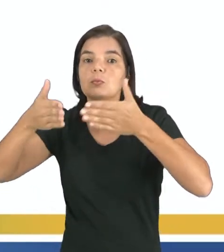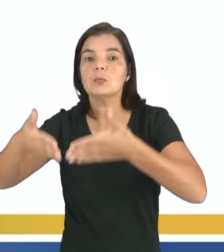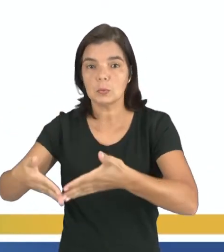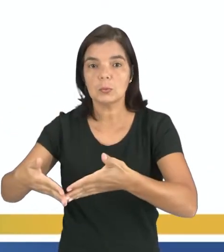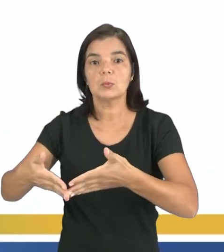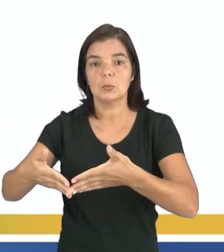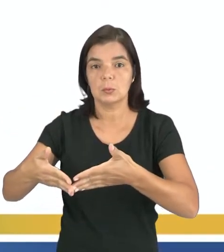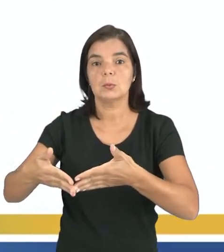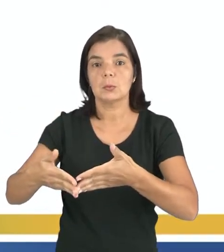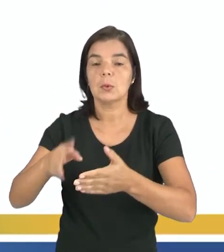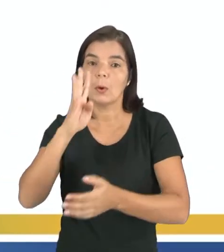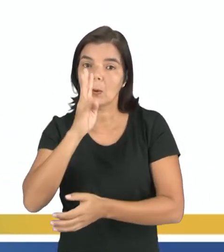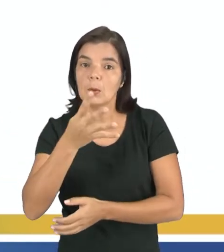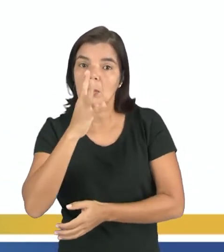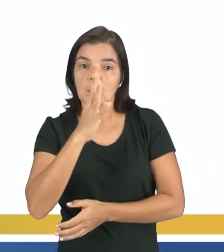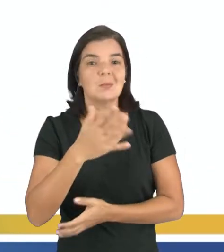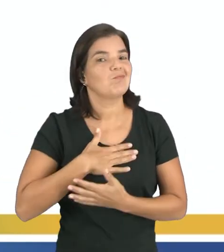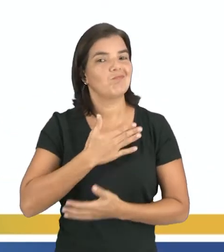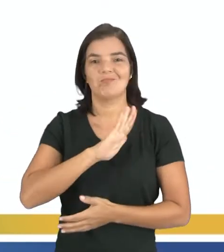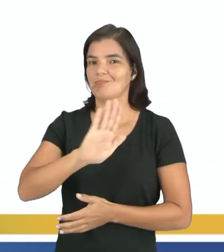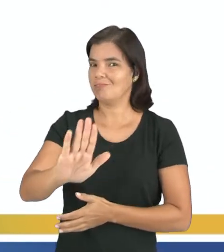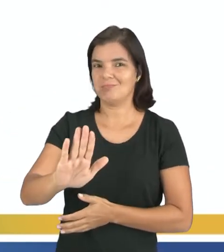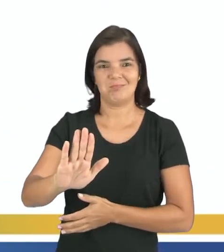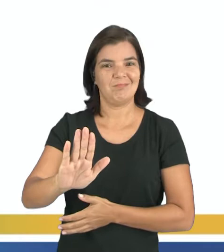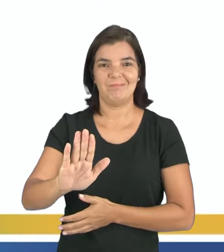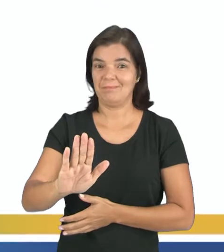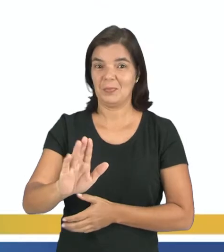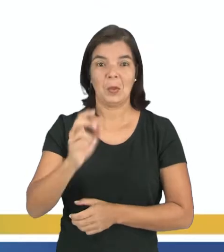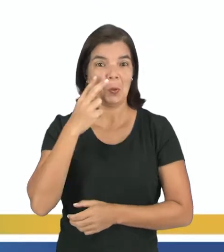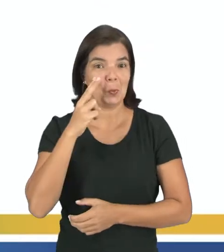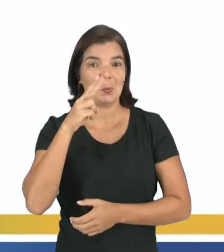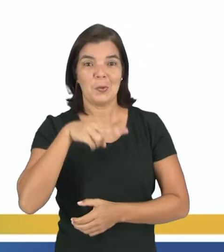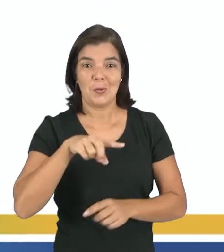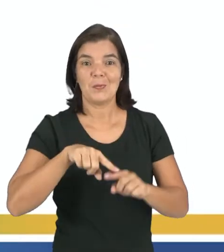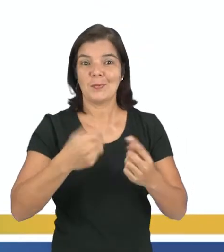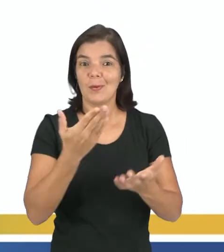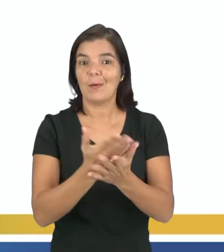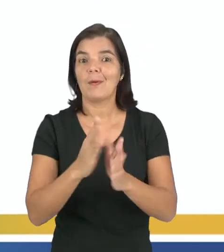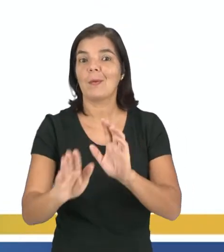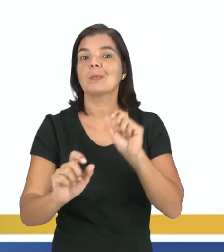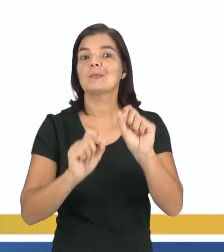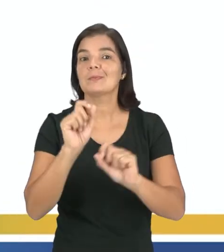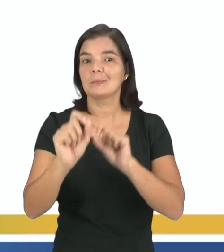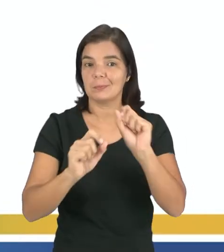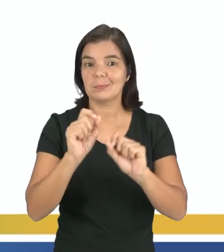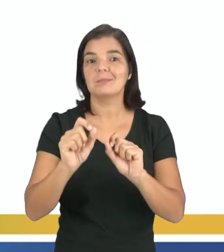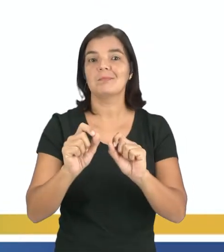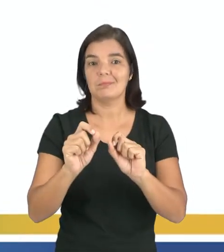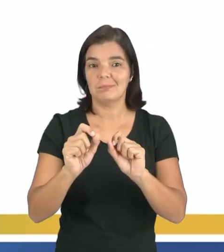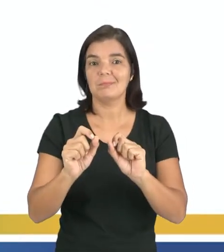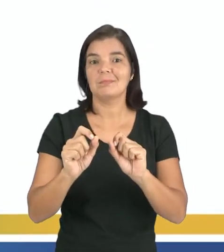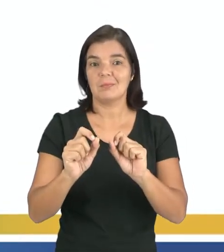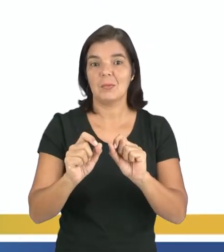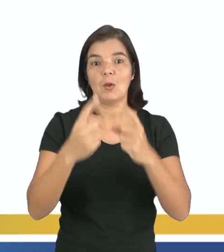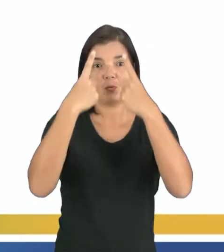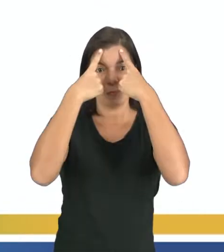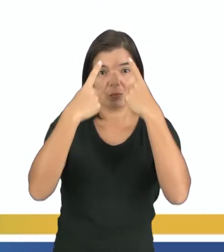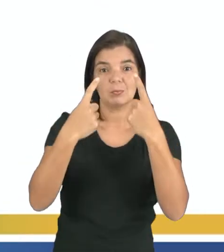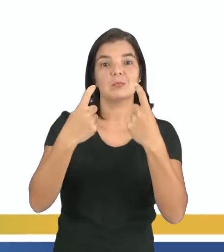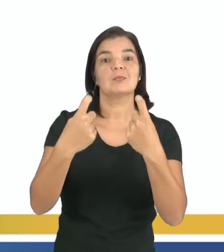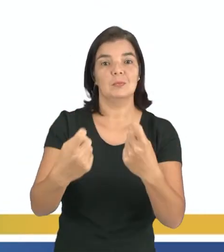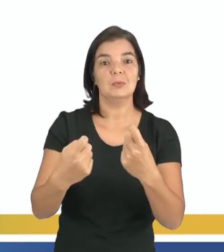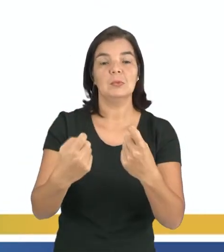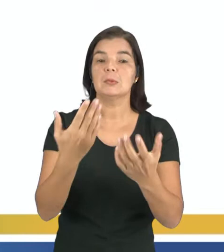charge, como central da crítica, não gostou nem um pouco do que viu e acabou produzindo ali uma cena de violência,